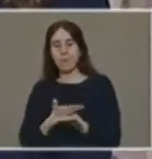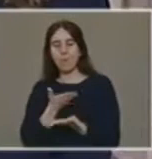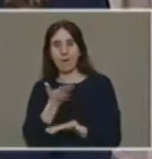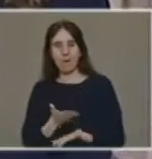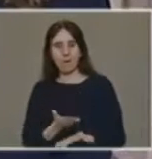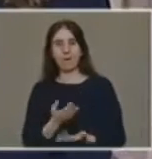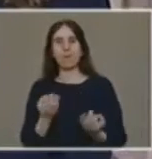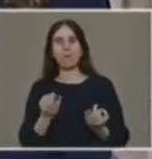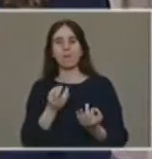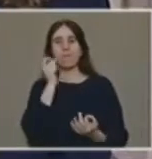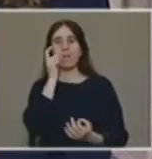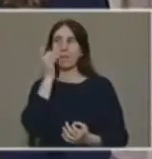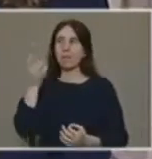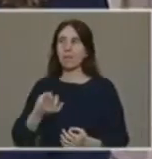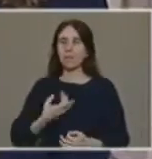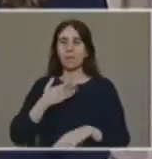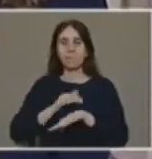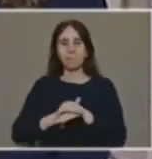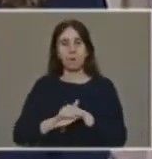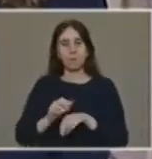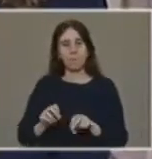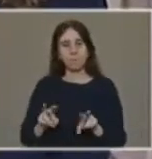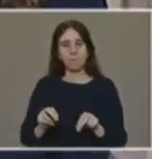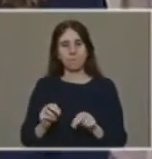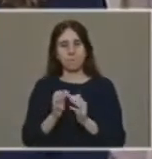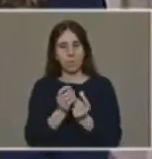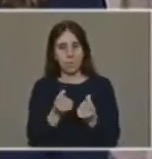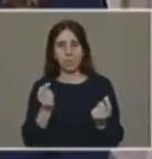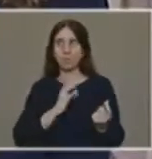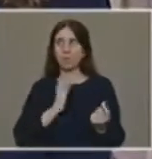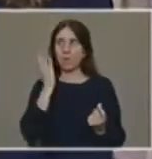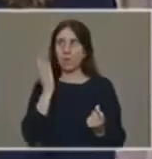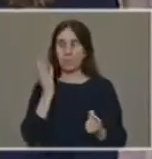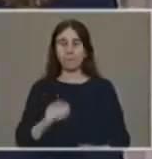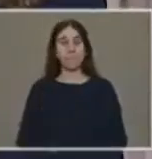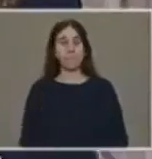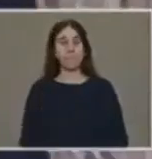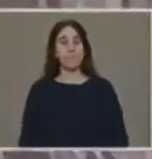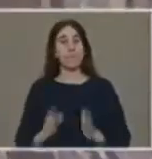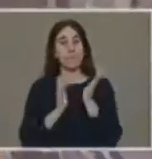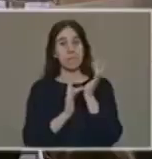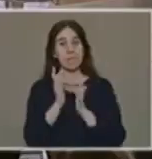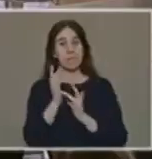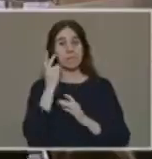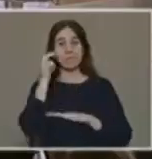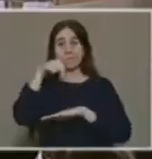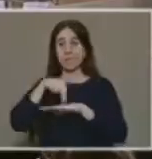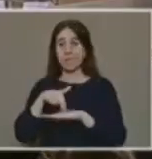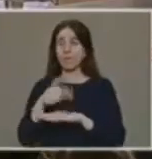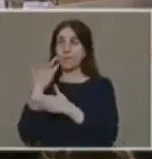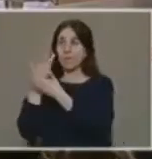e por aqueles a quem Ele perdoa os pecados, oremos ao Senhor. Cristo ressuscitado,